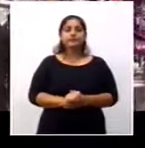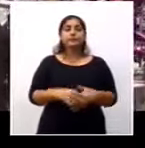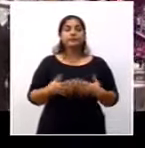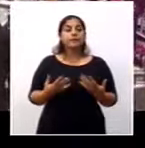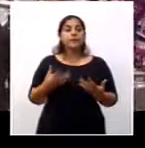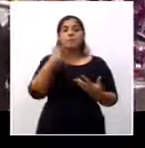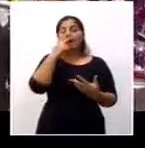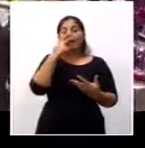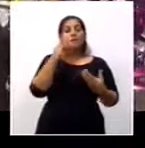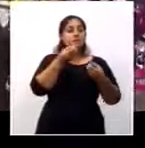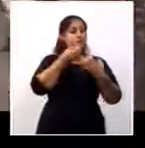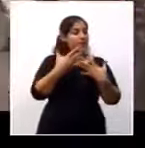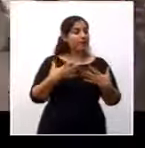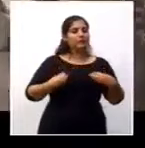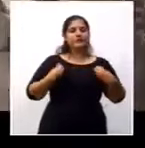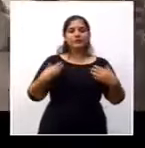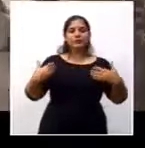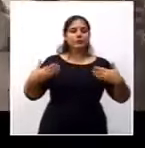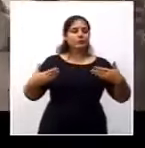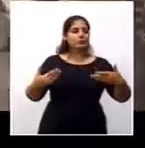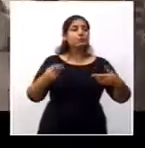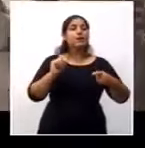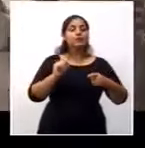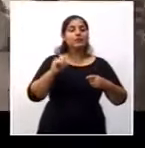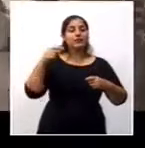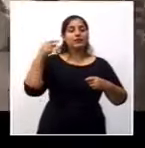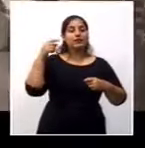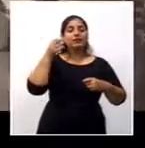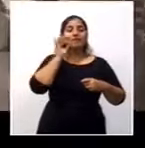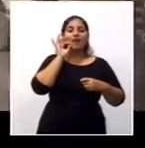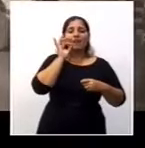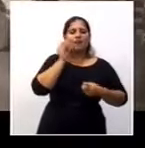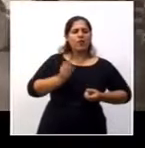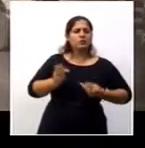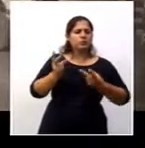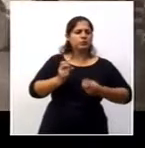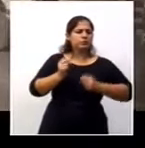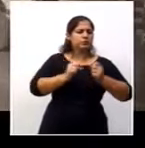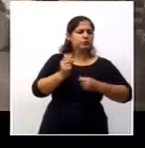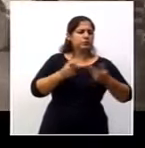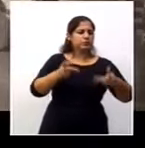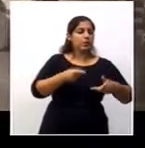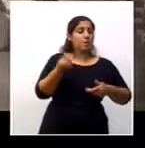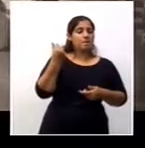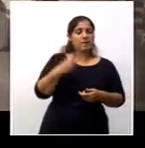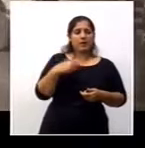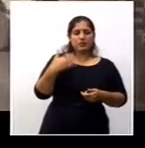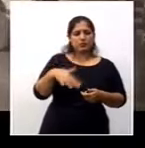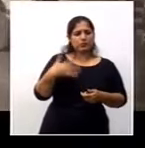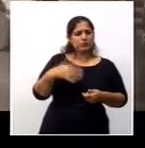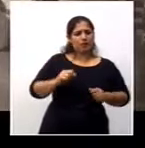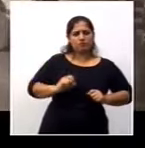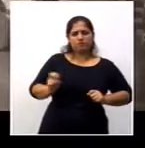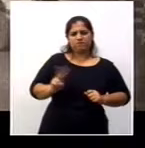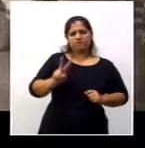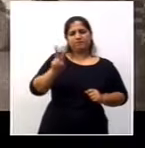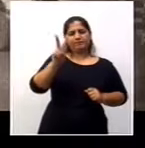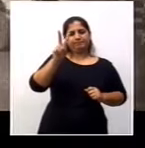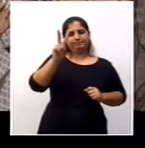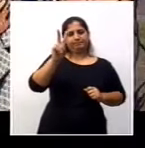Tudo parece correr bem, mas a produção de café é tão grande que o preço despenca no mercado